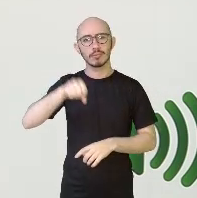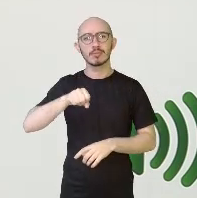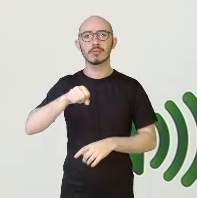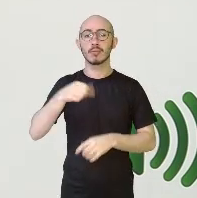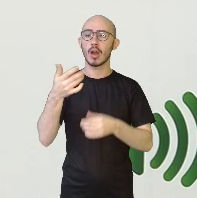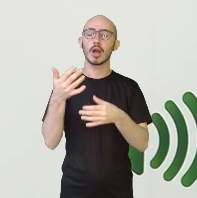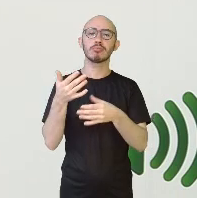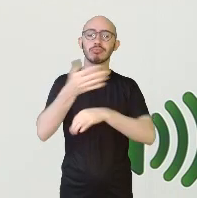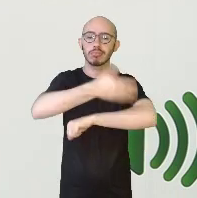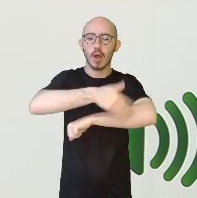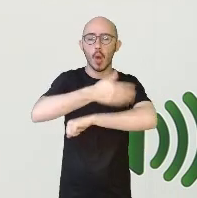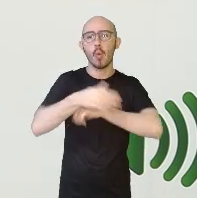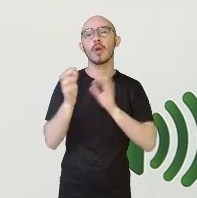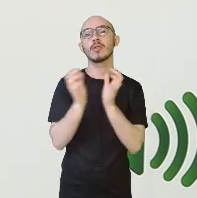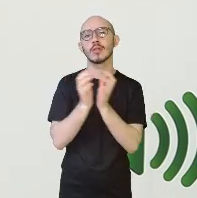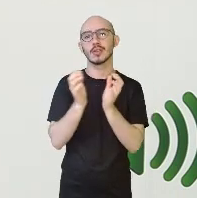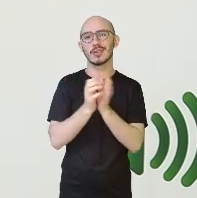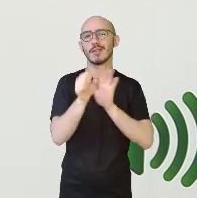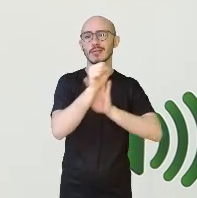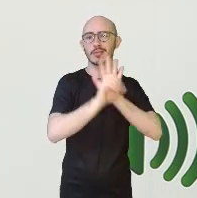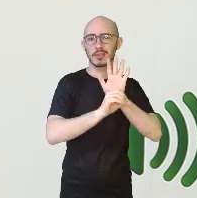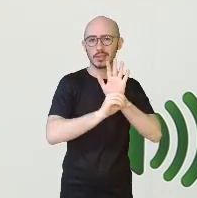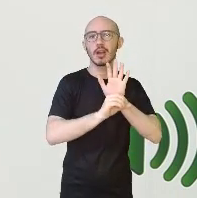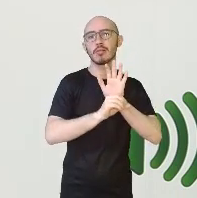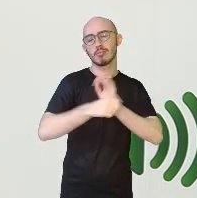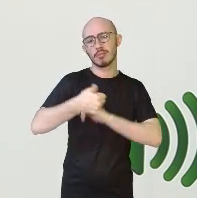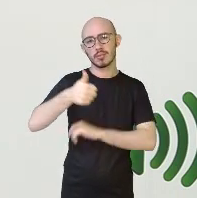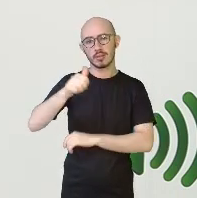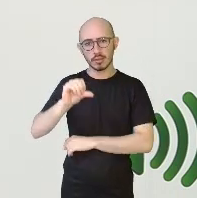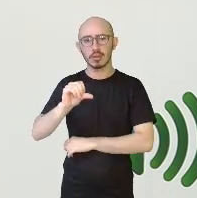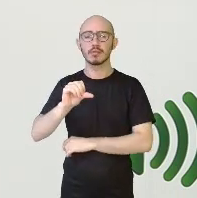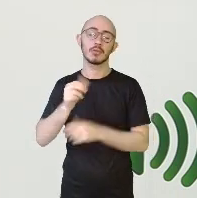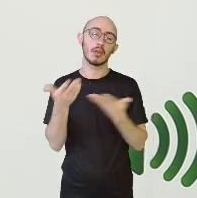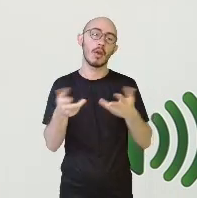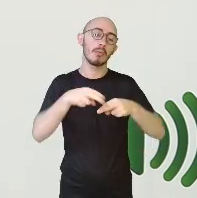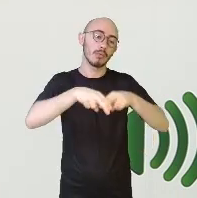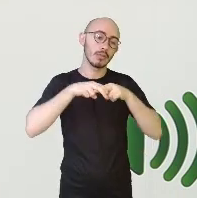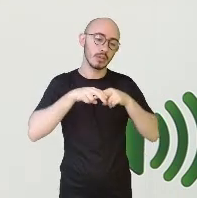ruas do Recife no final do século XIX. Por isso que os passos,